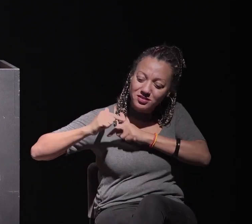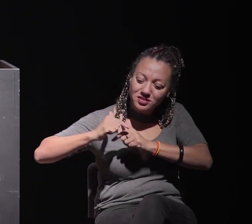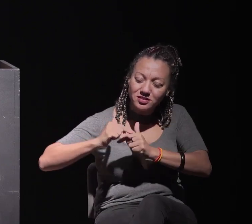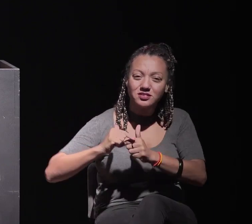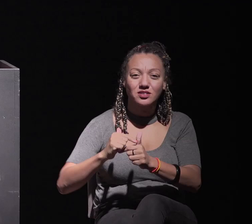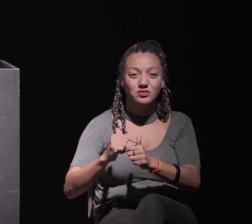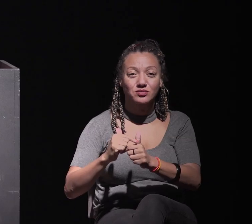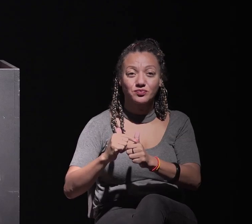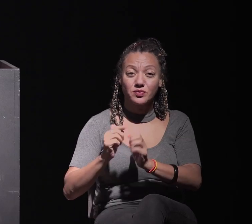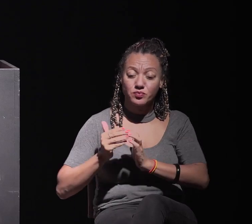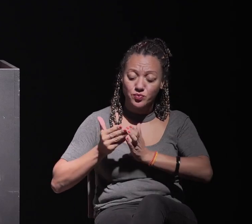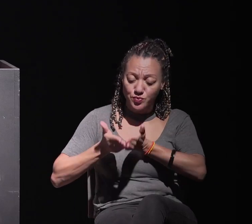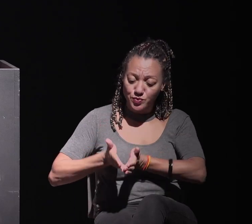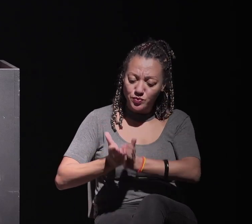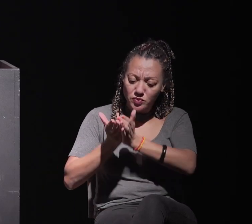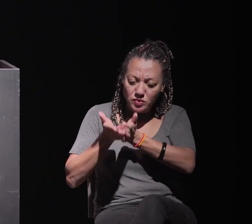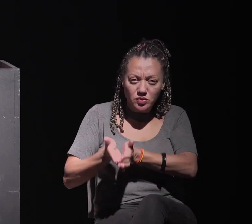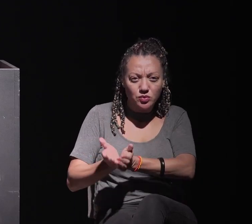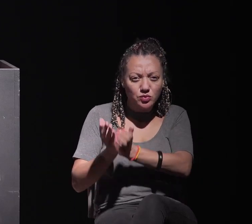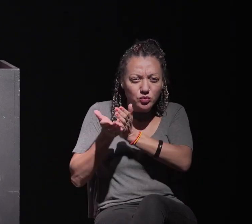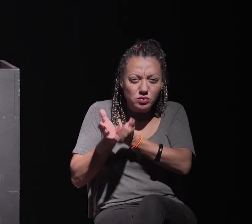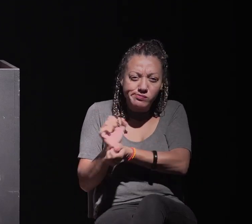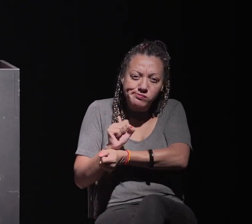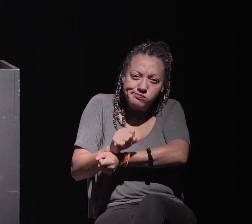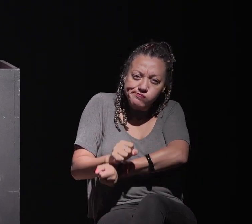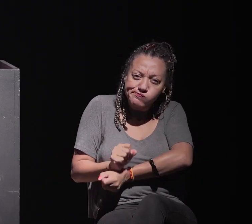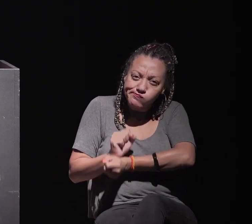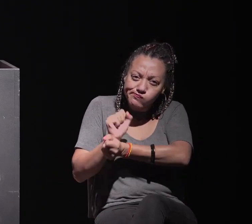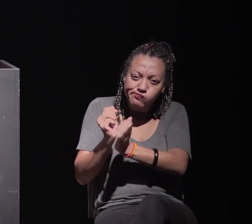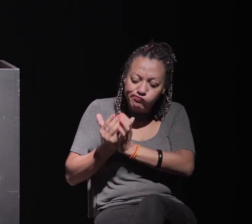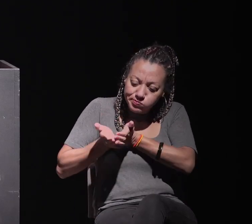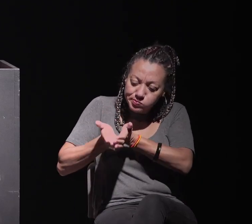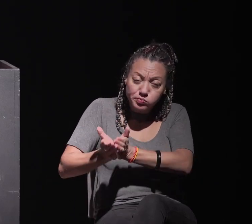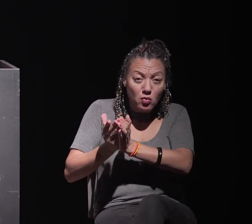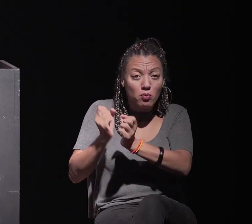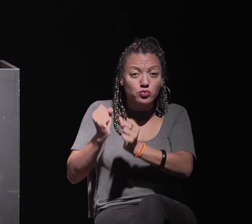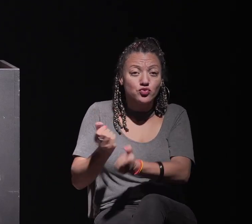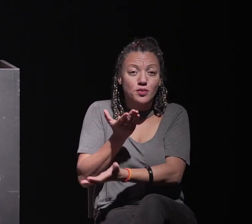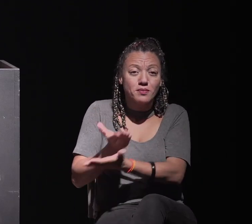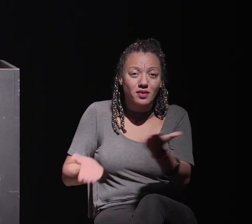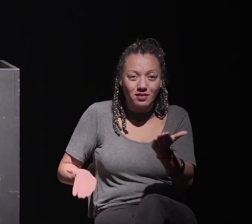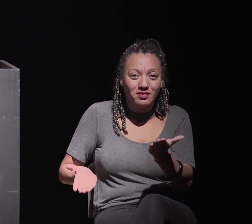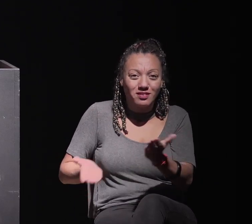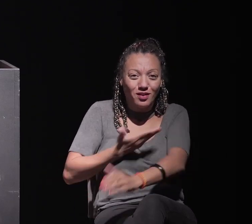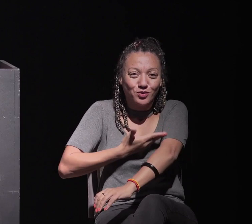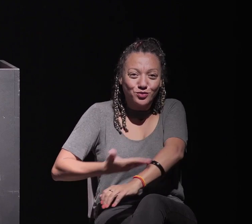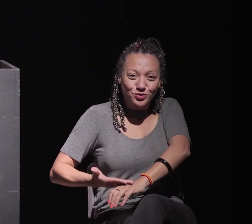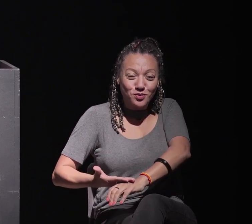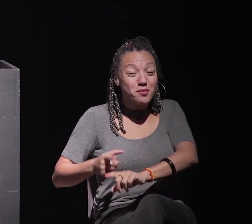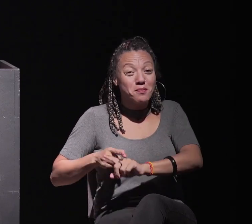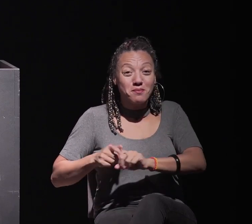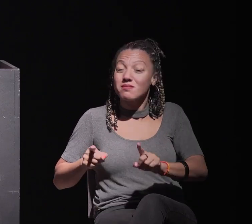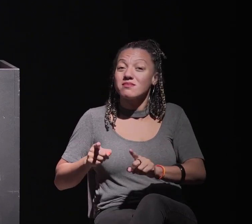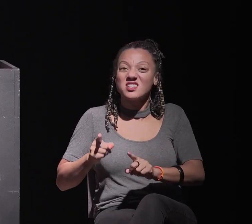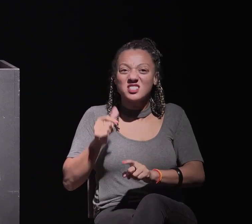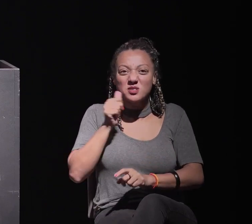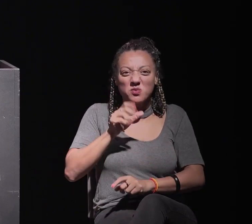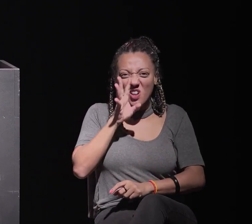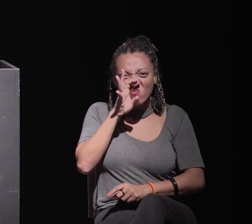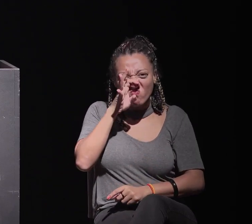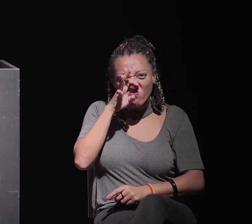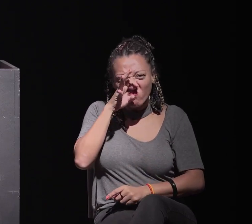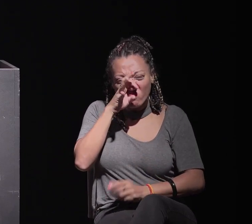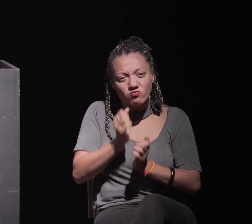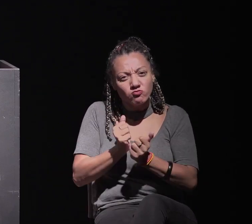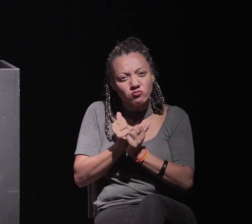travessia. Porque a gente só sabe, por exemplo, que acarajé é uma comida negra porque os terreiros mantiveram isso